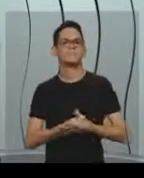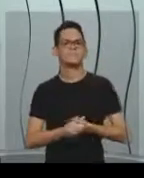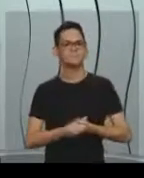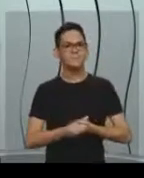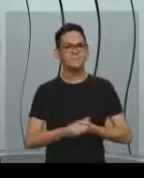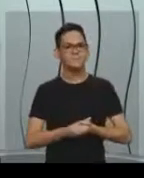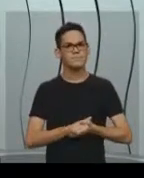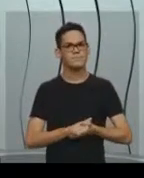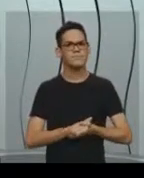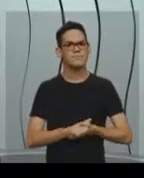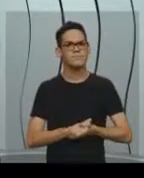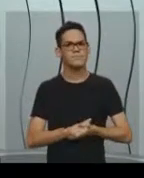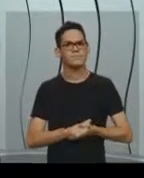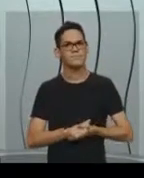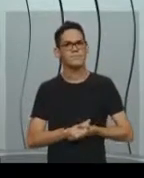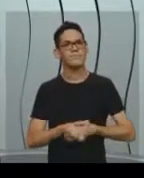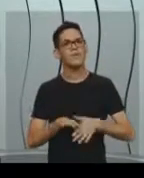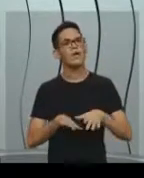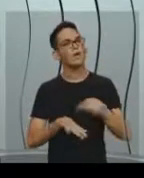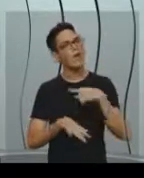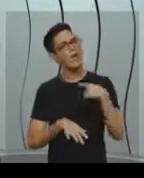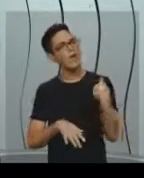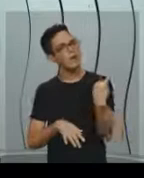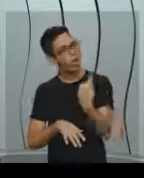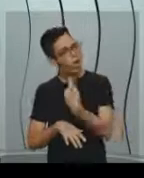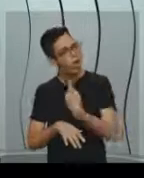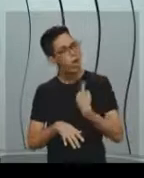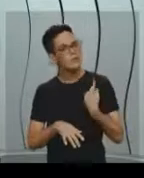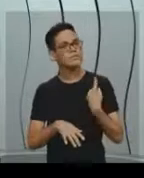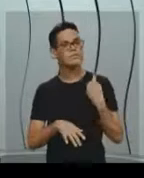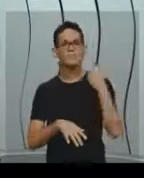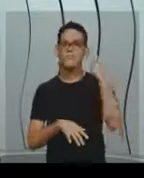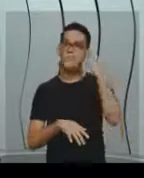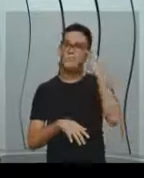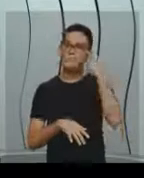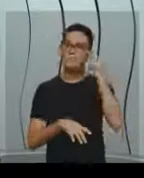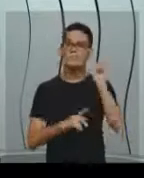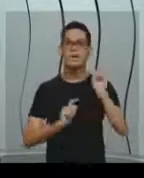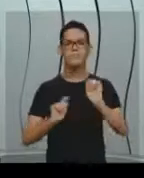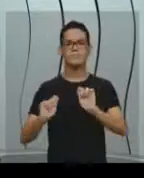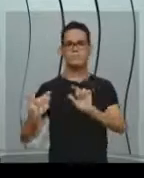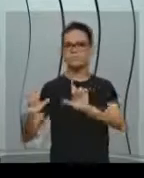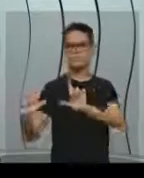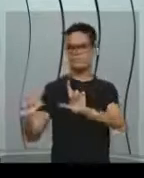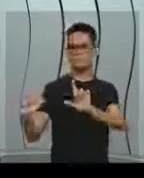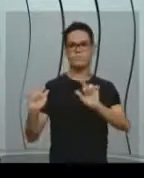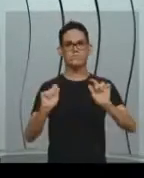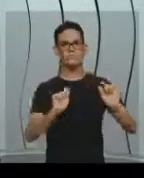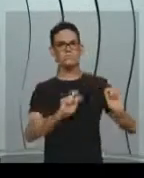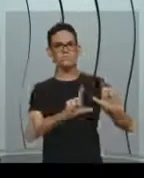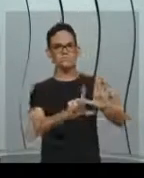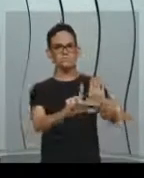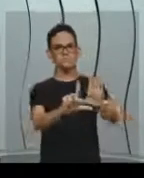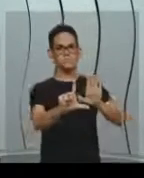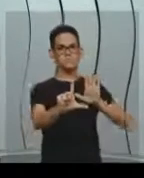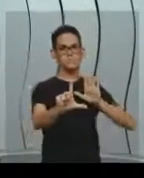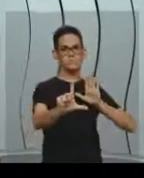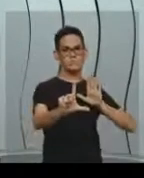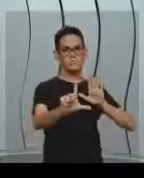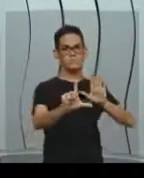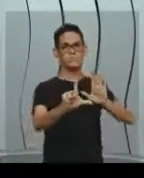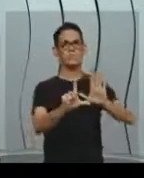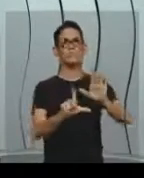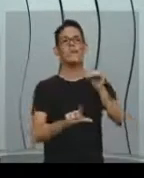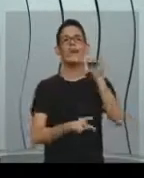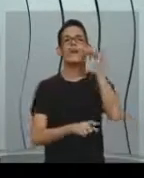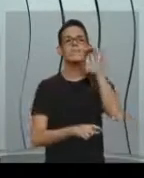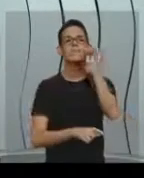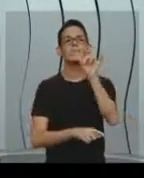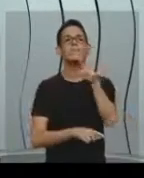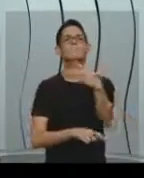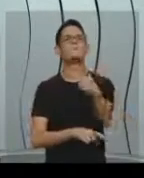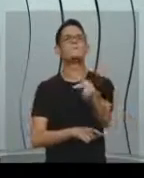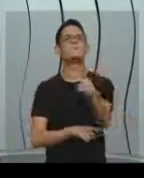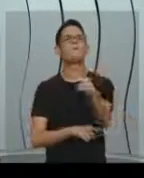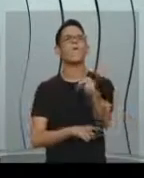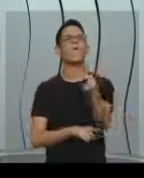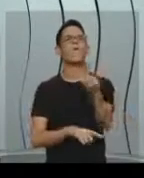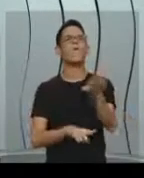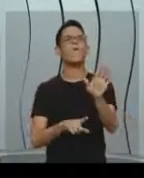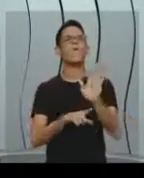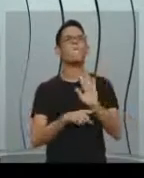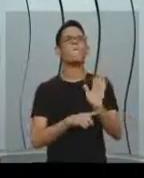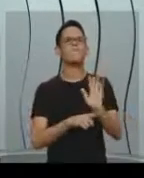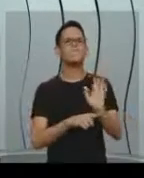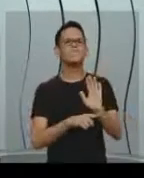mãos. Nós vamos pensar na questão do enquadramento para que o seu vídeo não fique muito monótono,